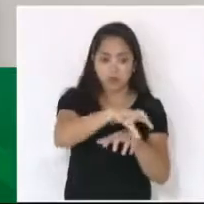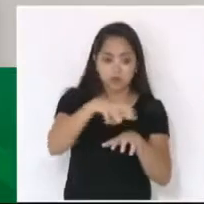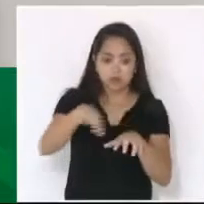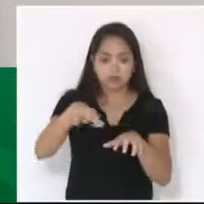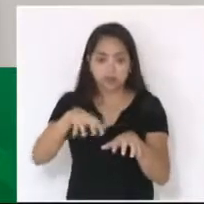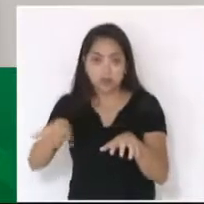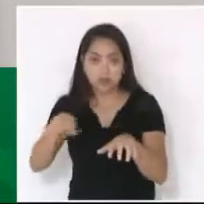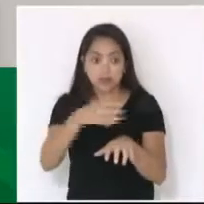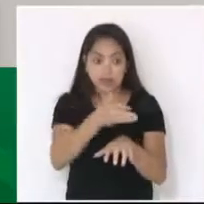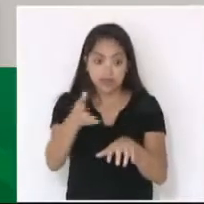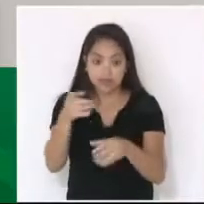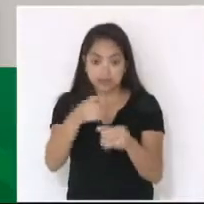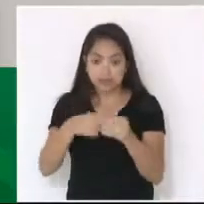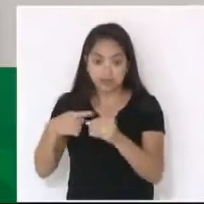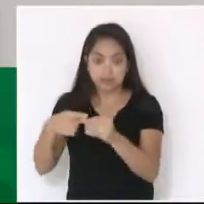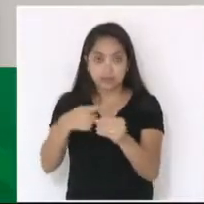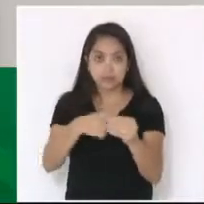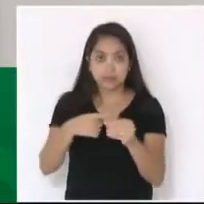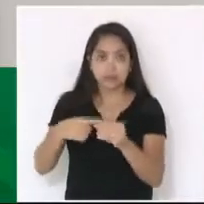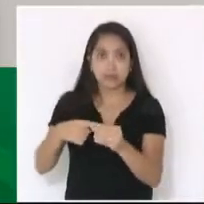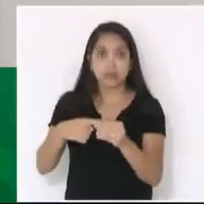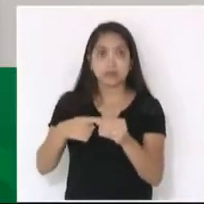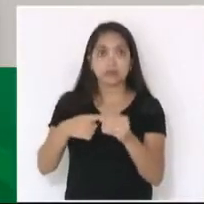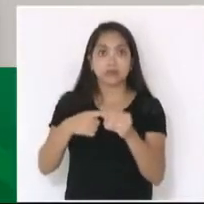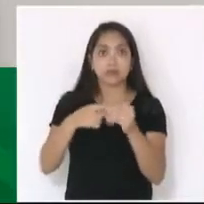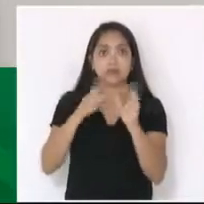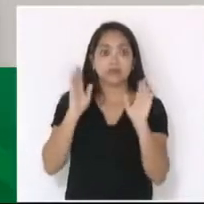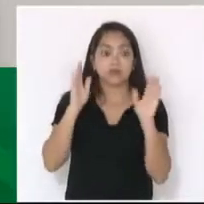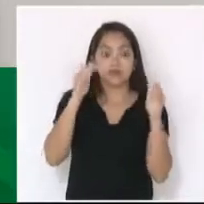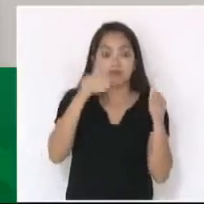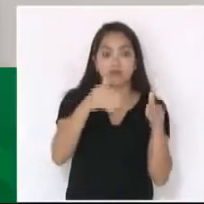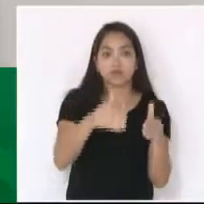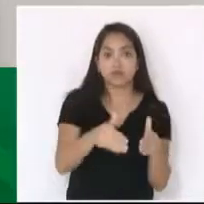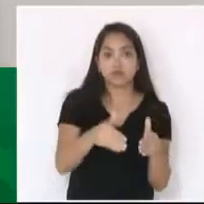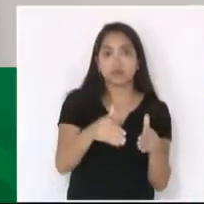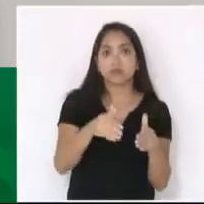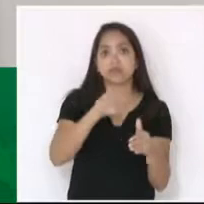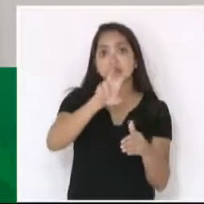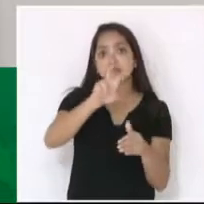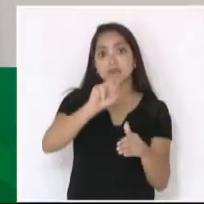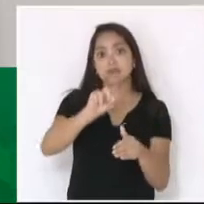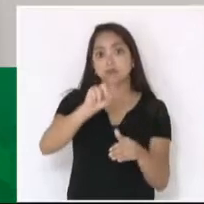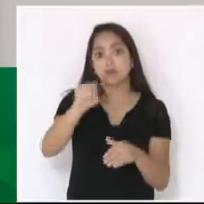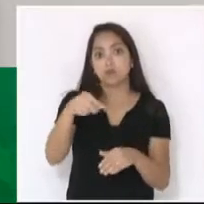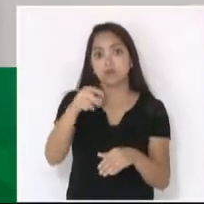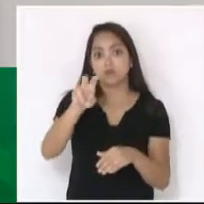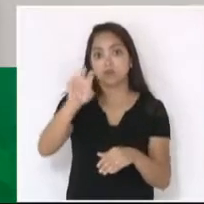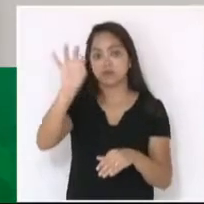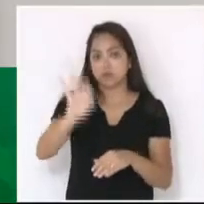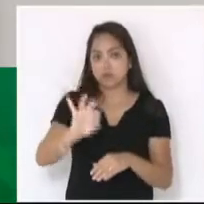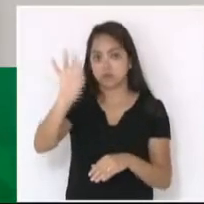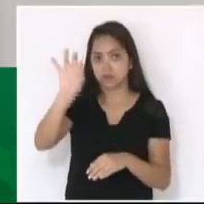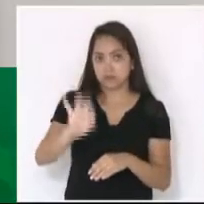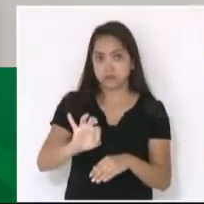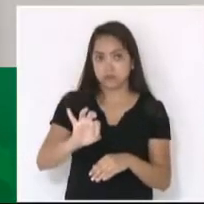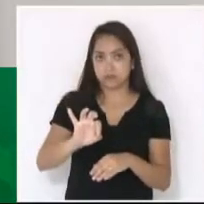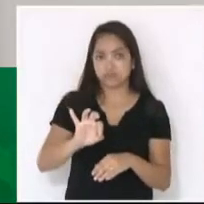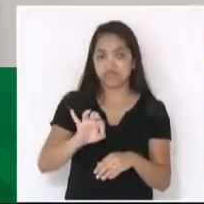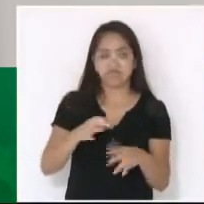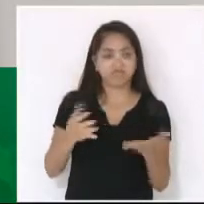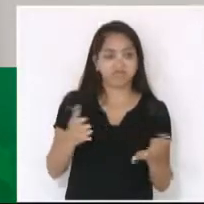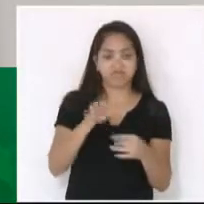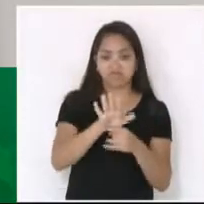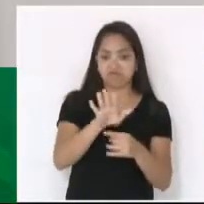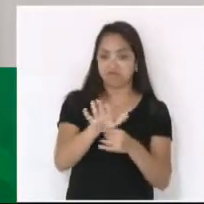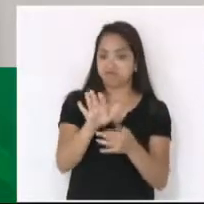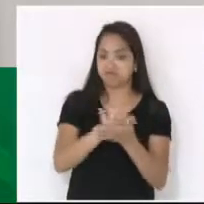essas cidades concentraram então na economia 50,5 por cento não adiantou